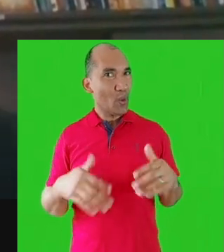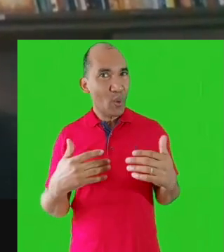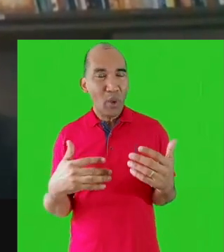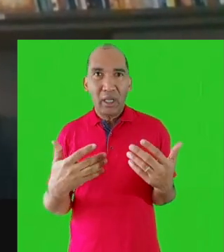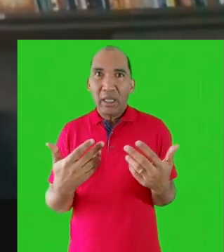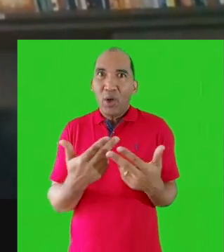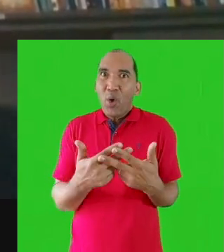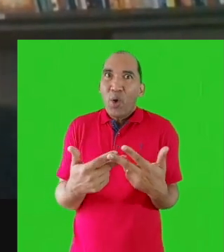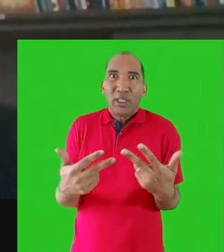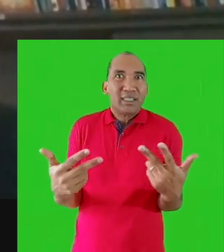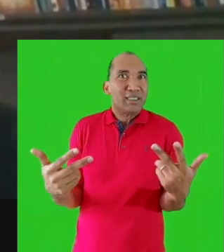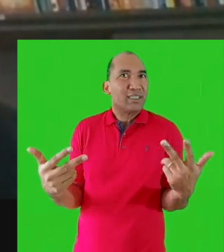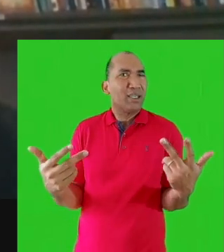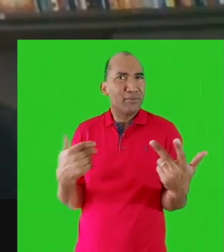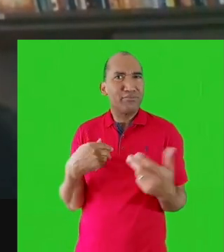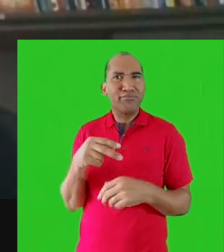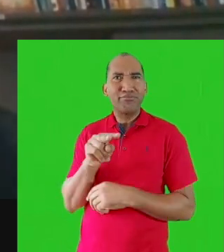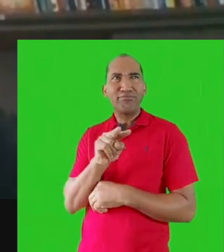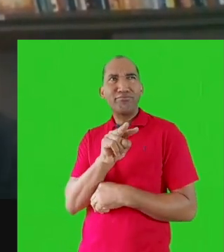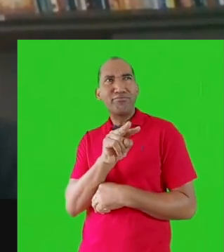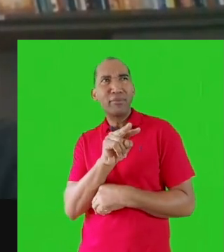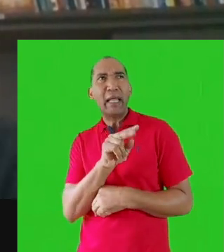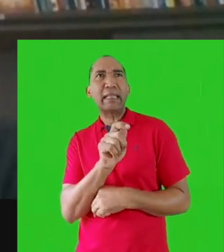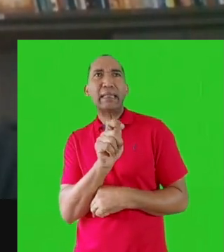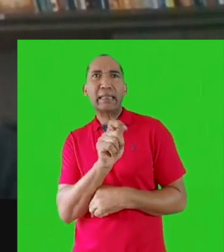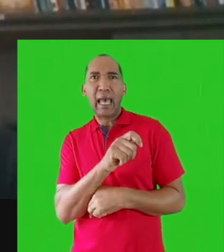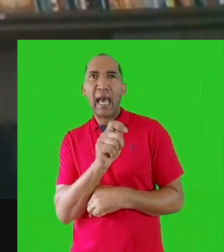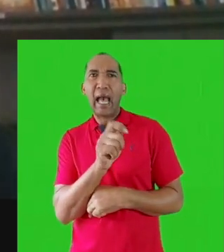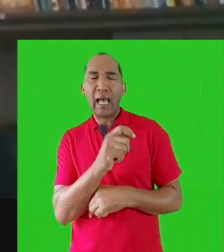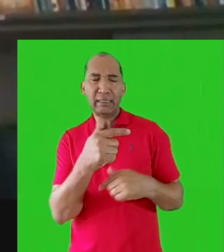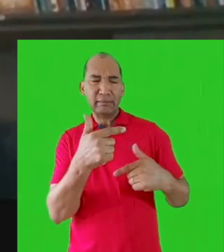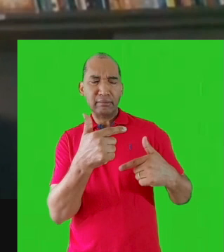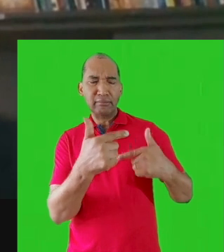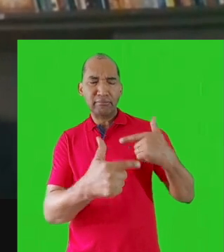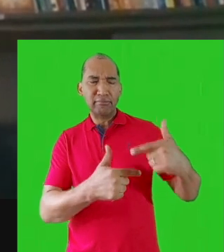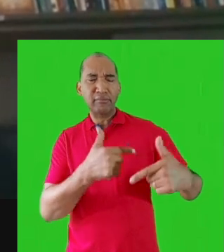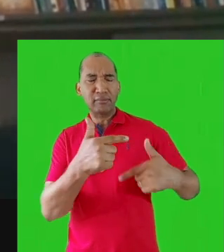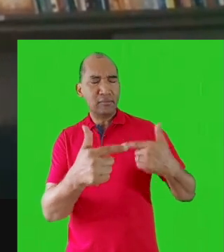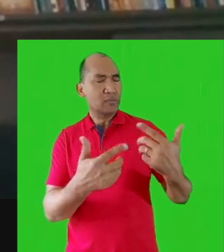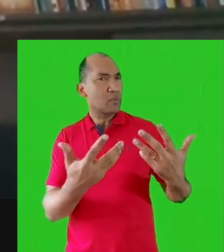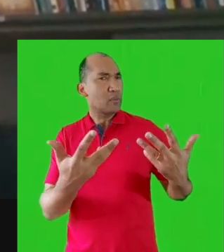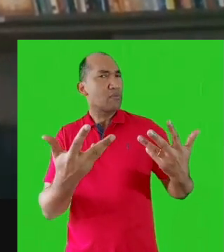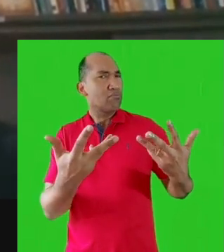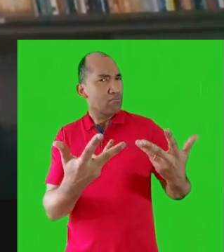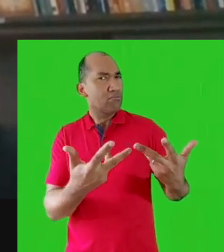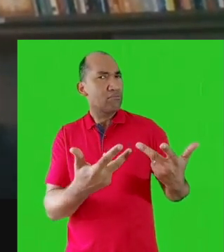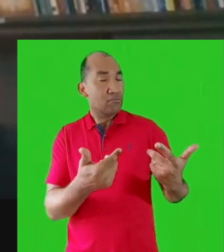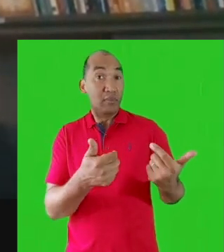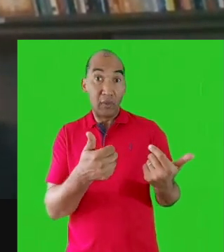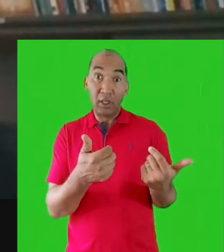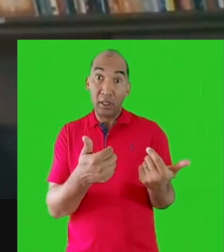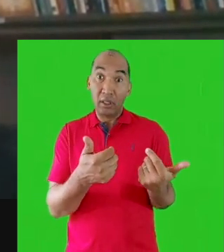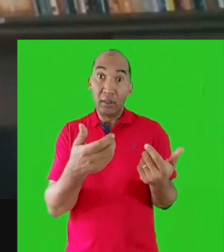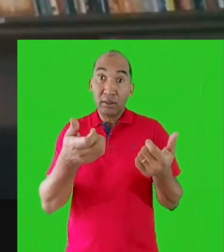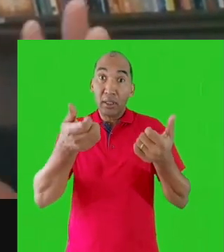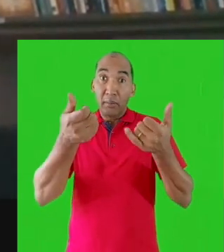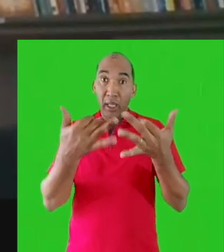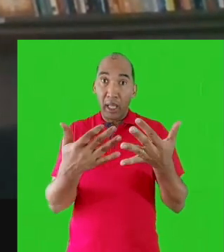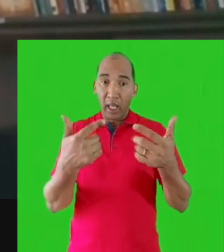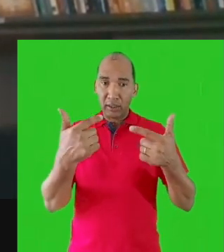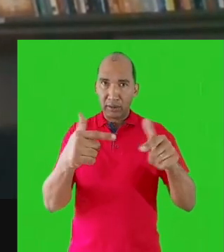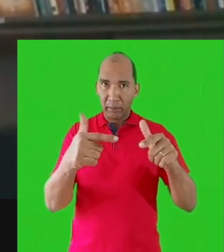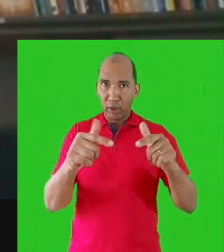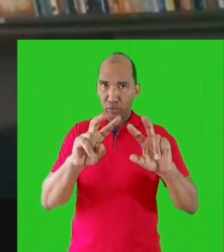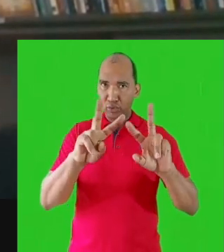Uau, né? Que coisa! A gente vê aí um trabalho muito bacana. E